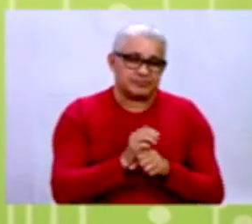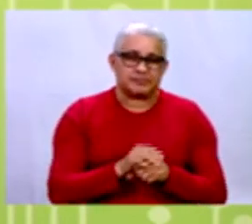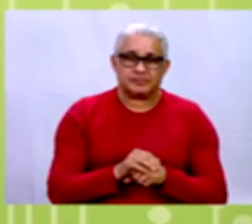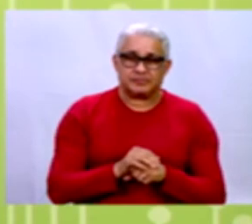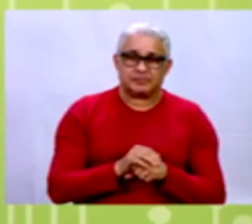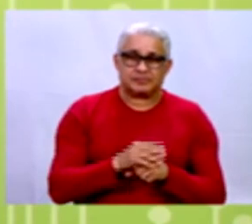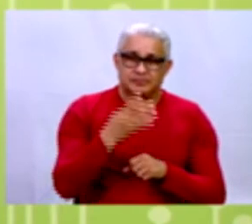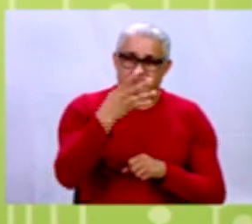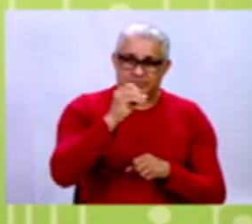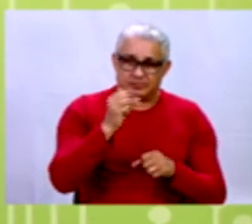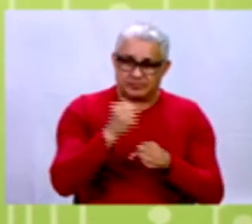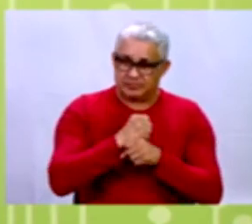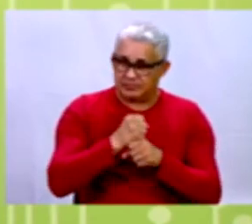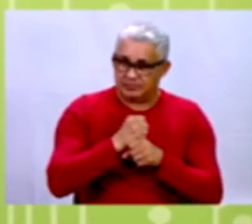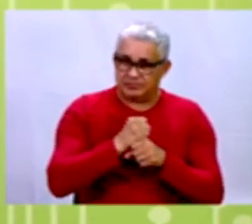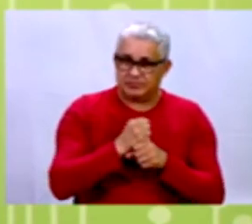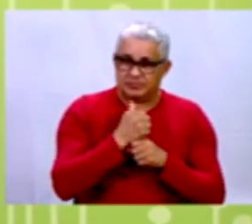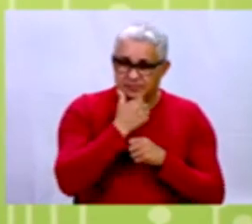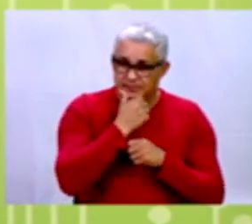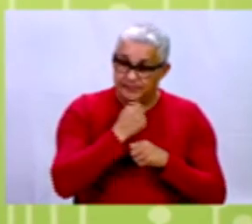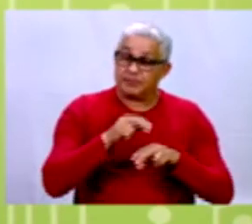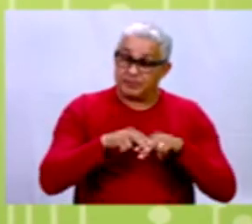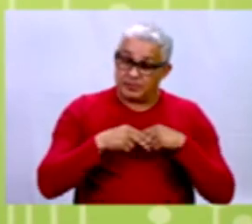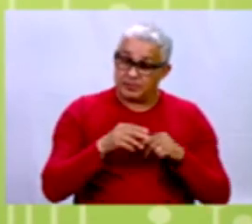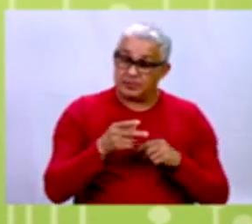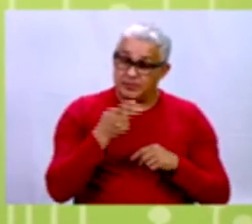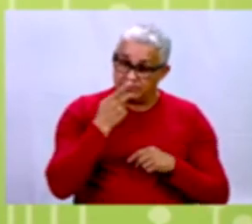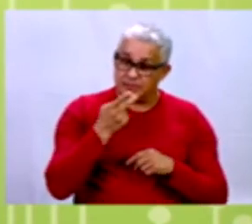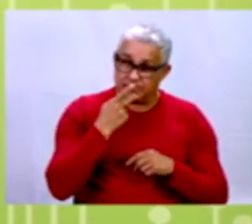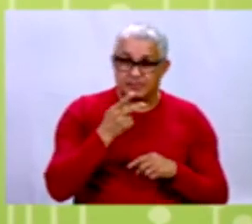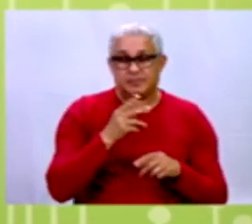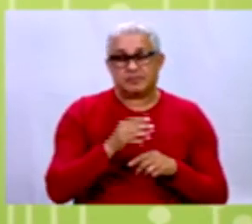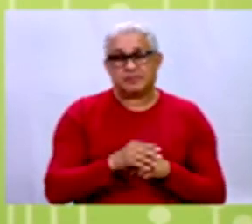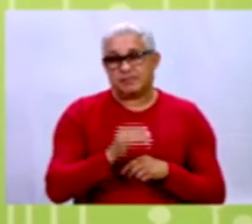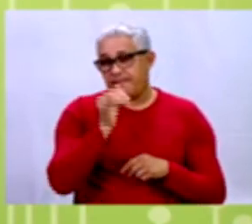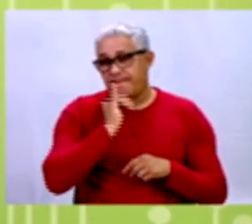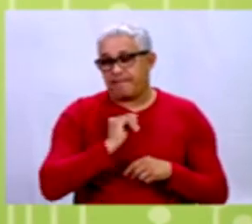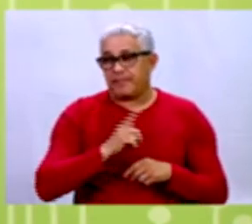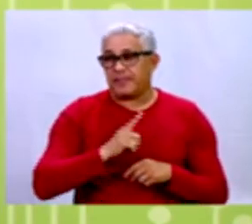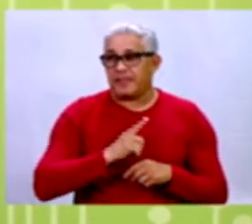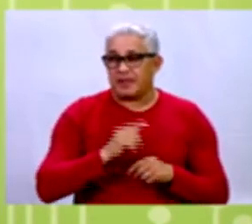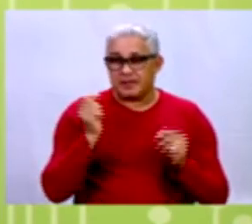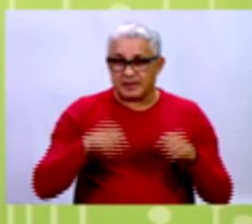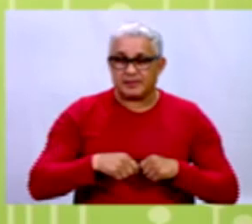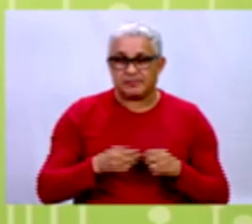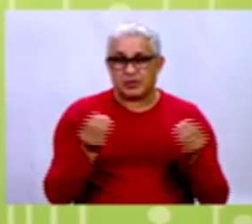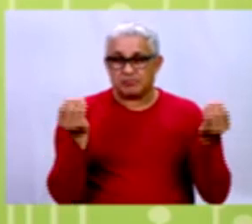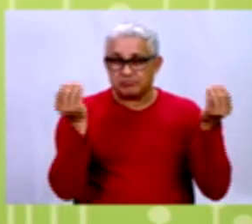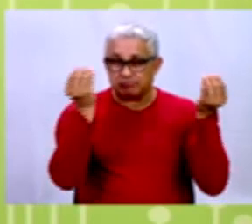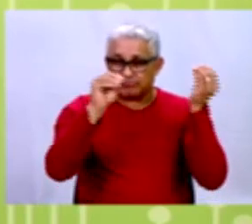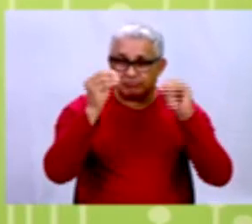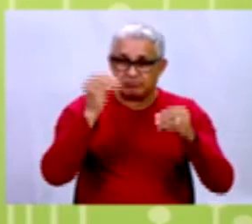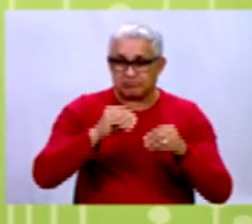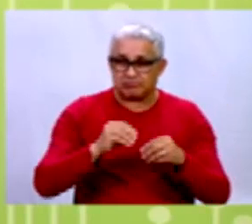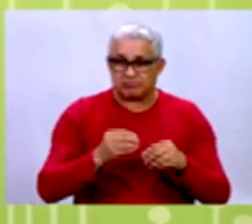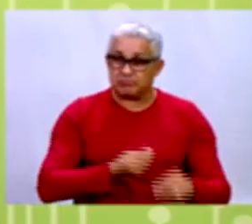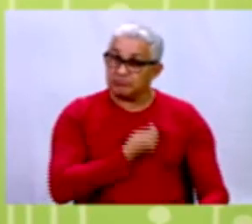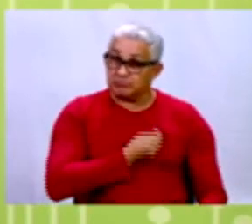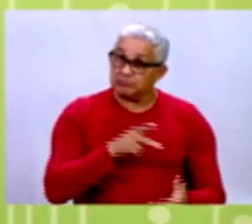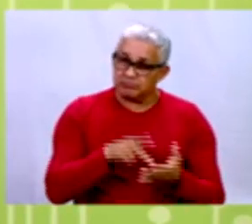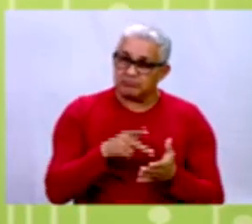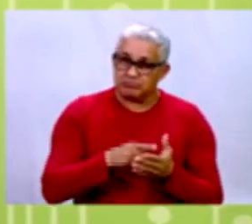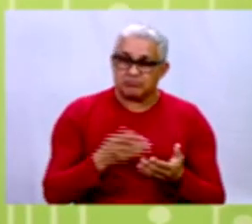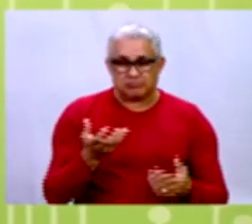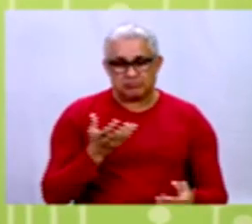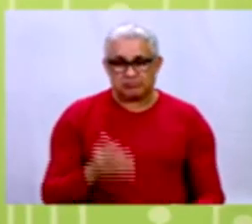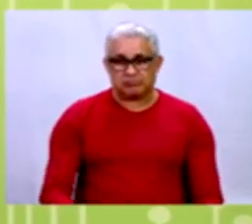dos 40 anos? Por isso que eu estou falando, porque esse exemplo, ele dá para a gente colocar assim dentro da nossa realidade. Então, para quem